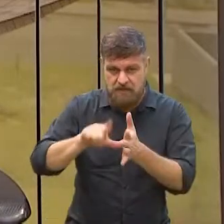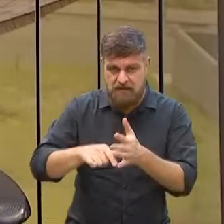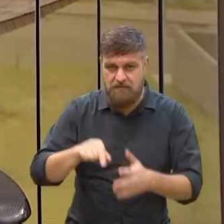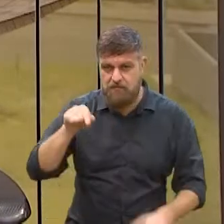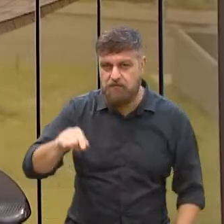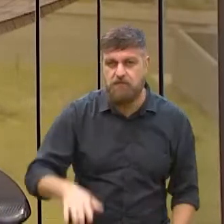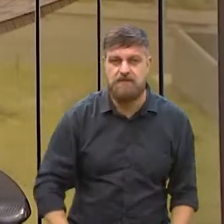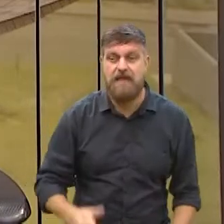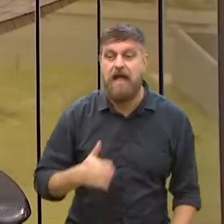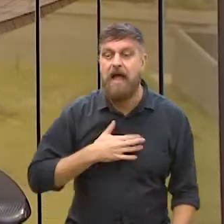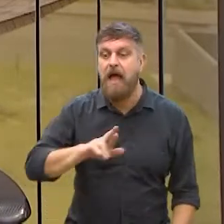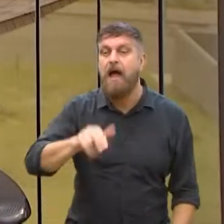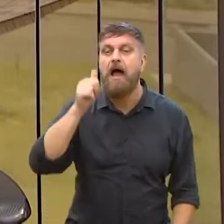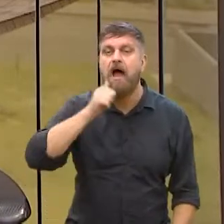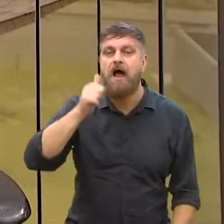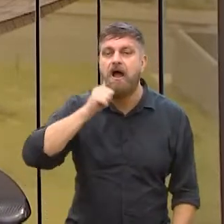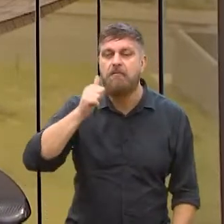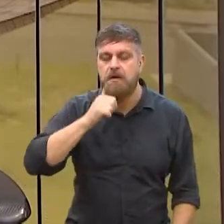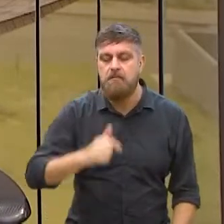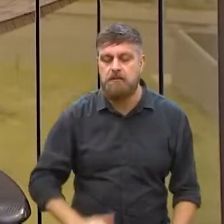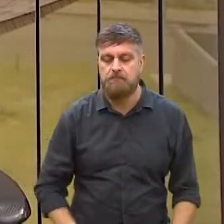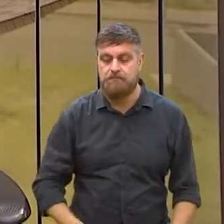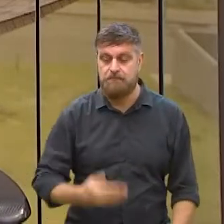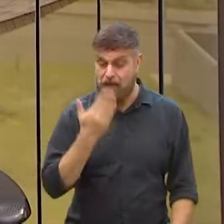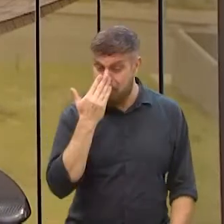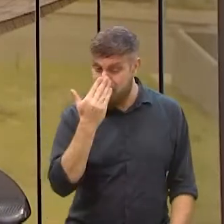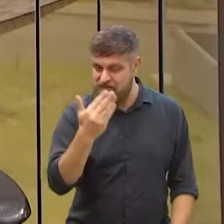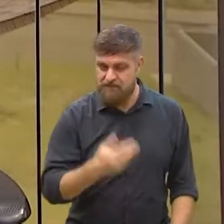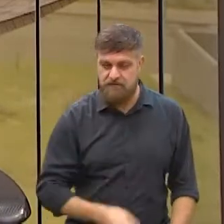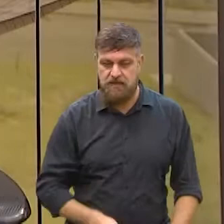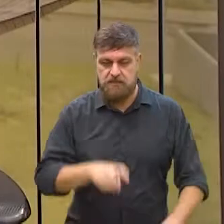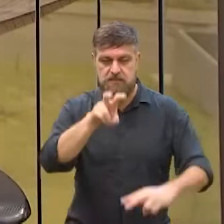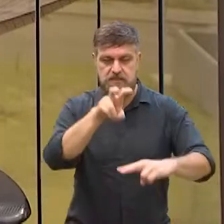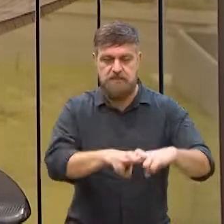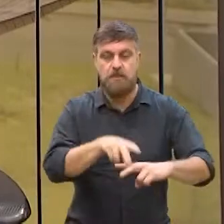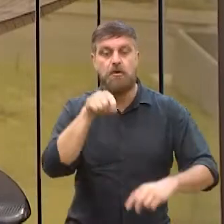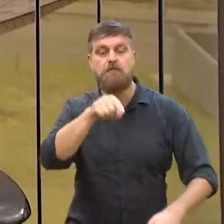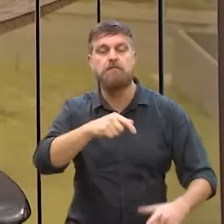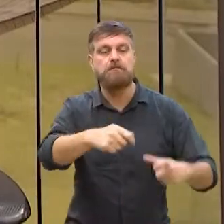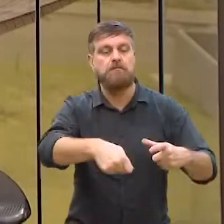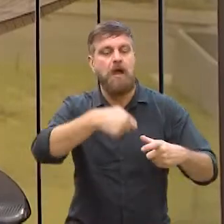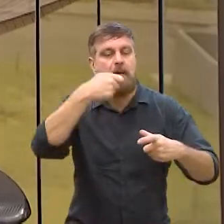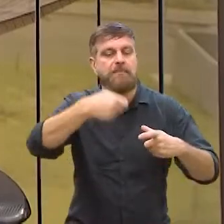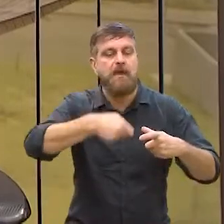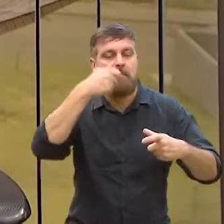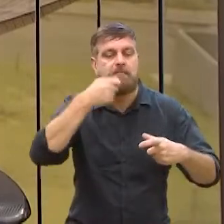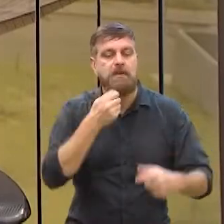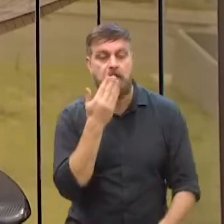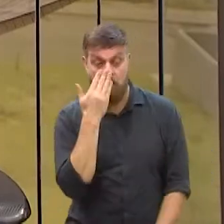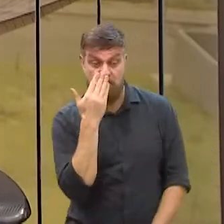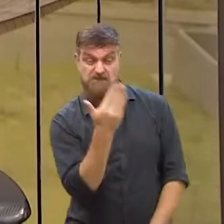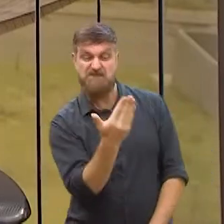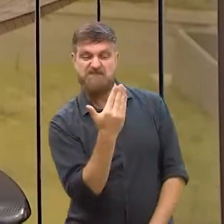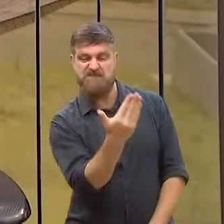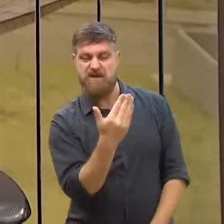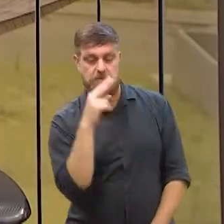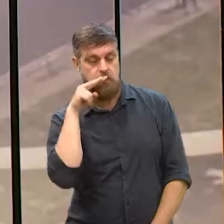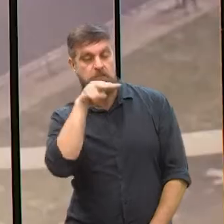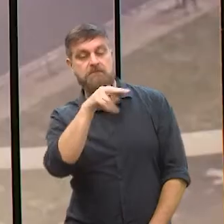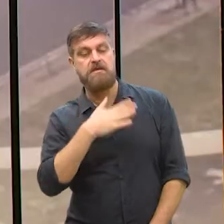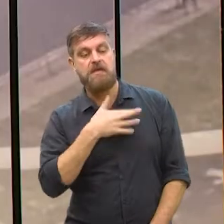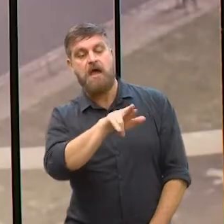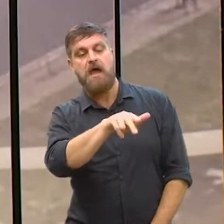meu quarto. Naquela época a gente ficava 3 dias sem pôr água na boca. Eu fiz minha irmã almoçar e jantar no meu quarto, na minha